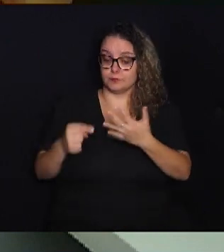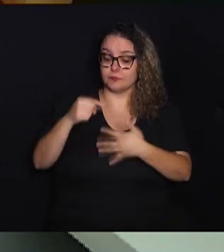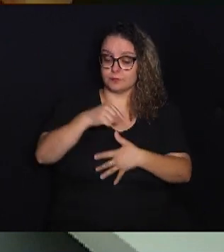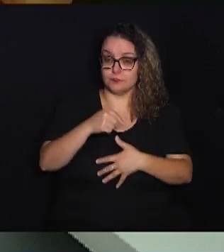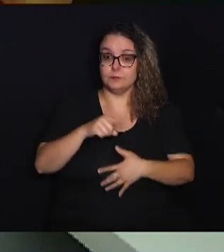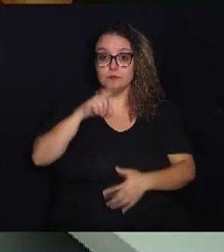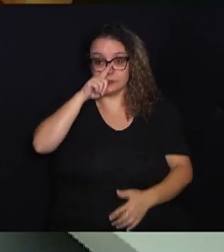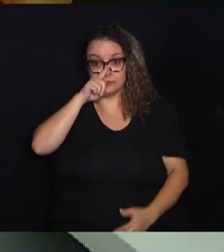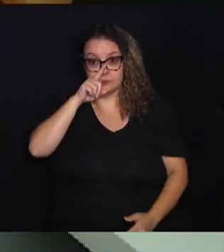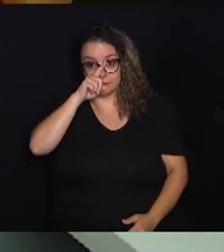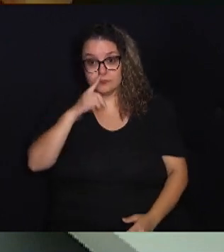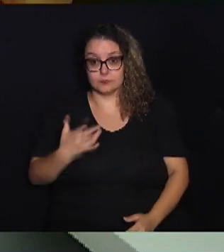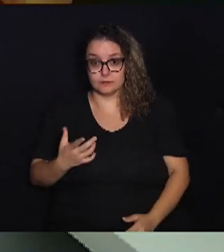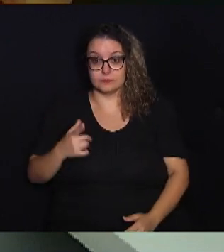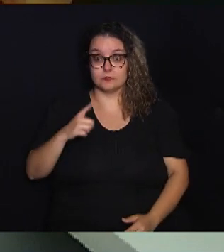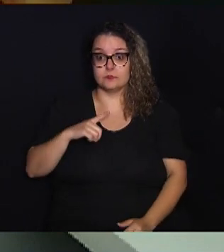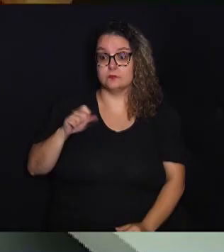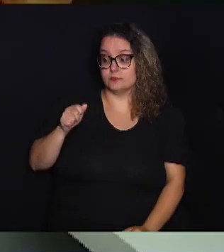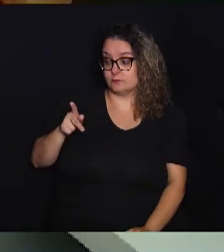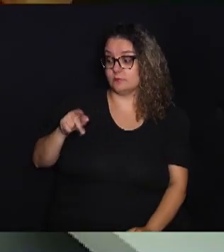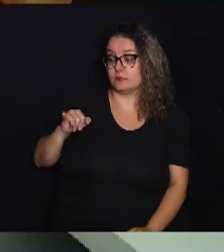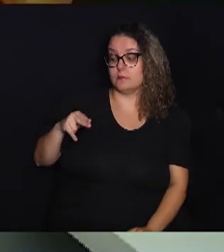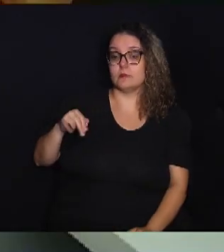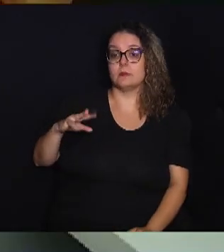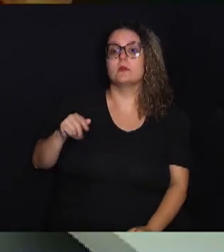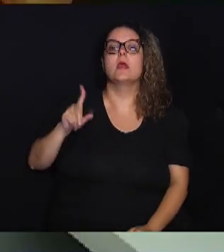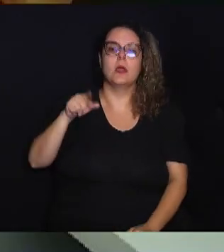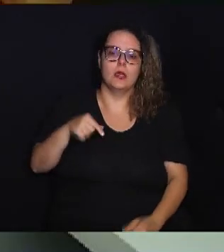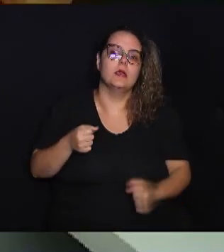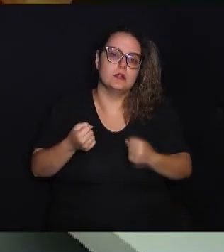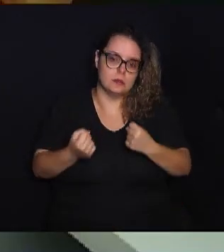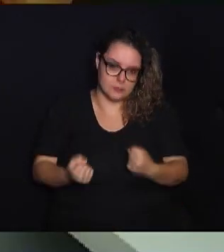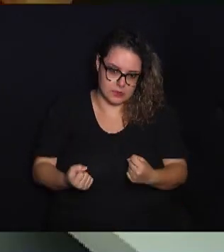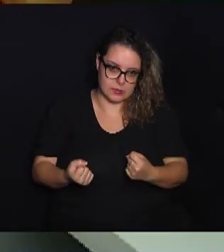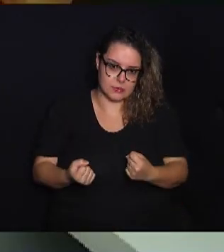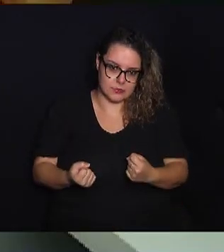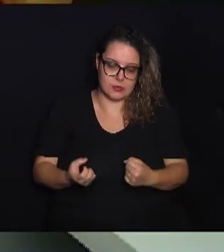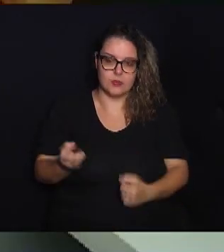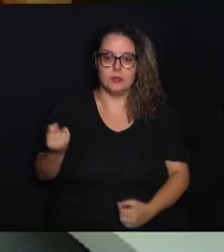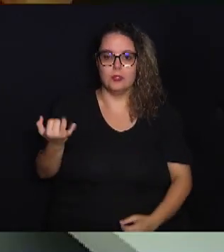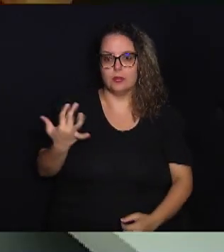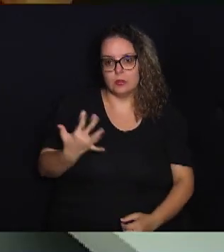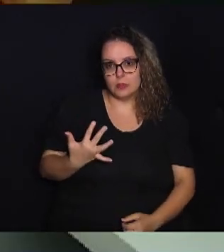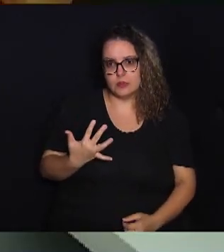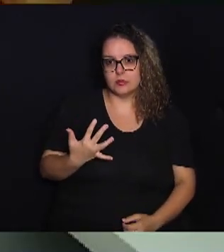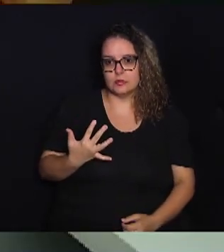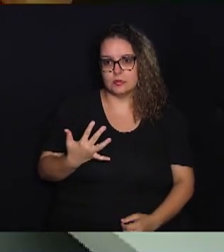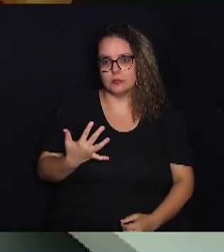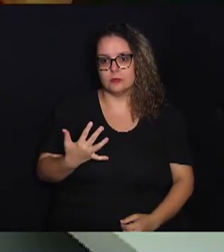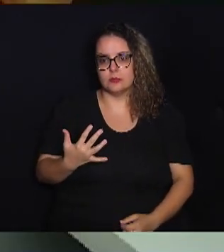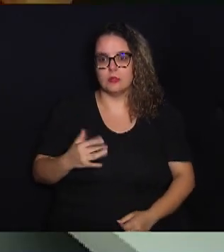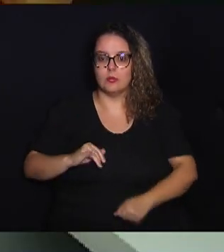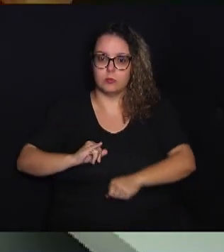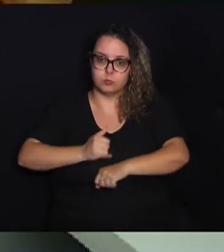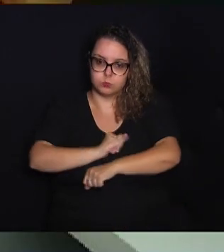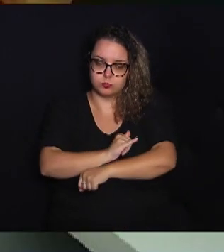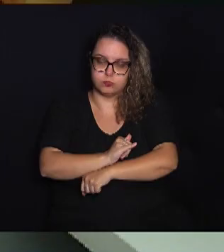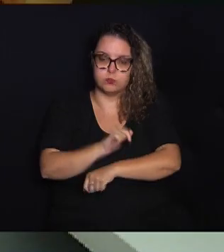risco para surgimento de apneia, aí entra o peso, né? Então, quanto mais obesa é a